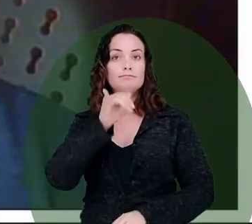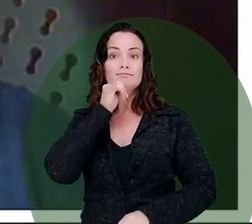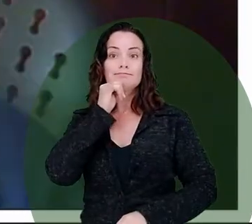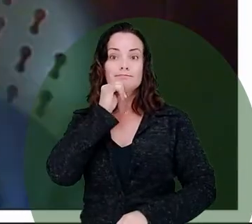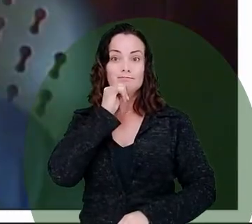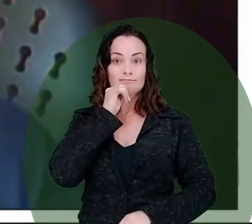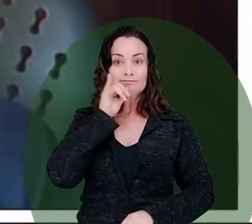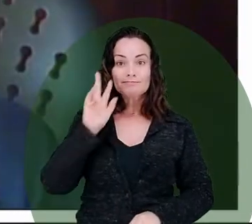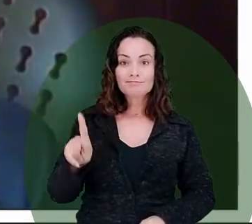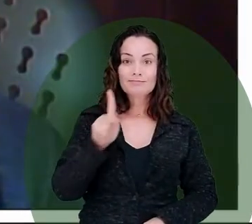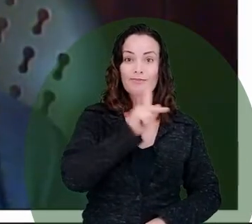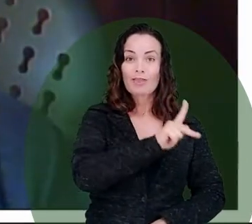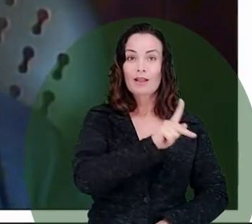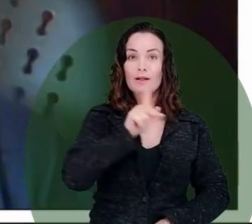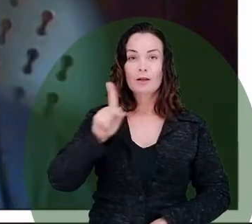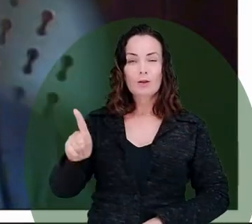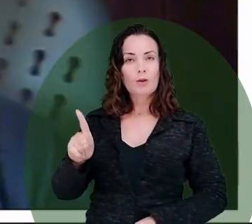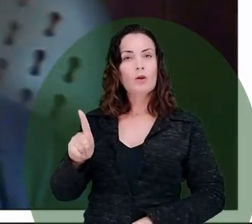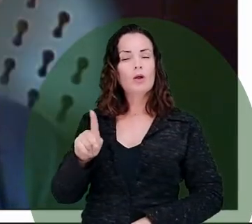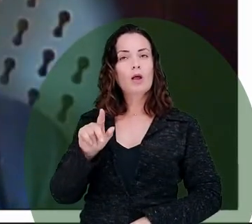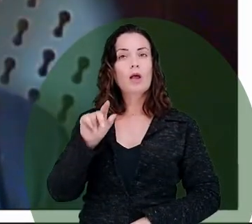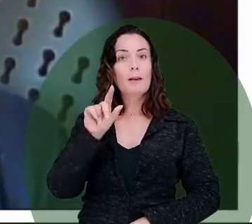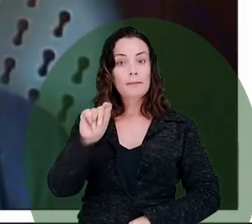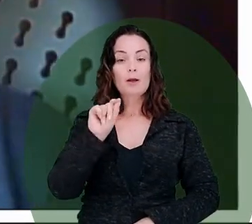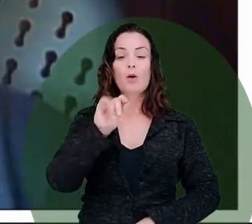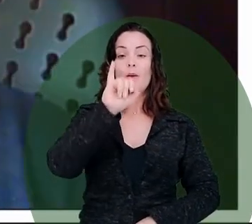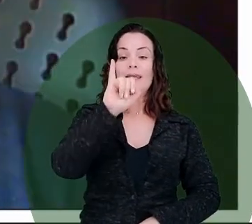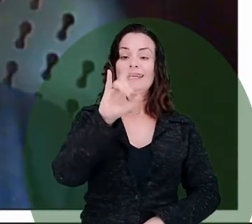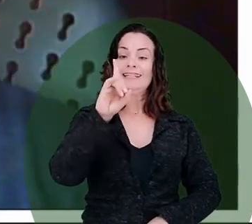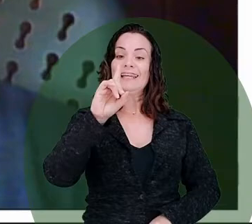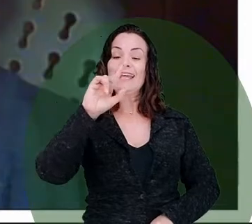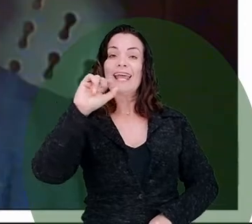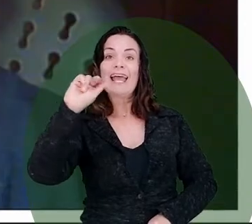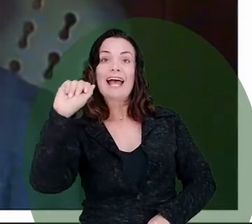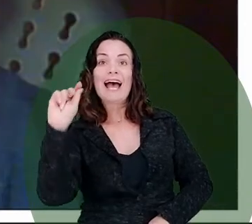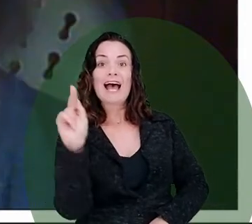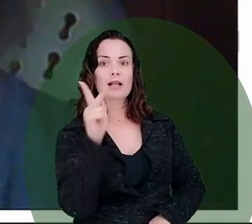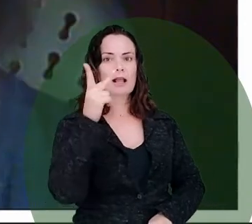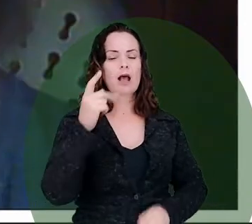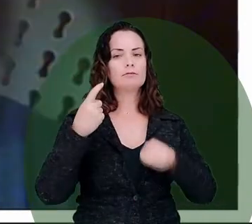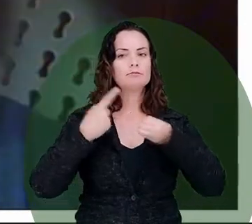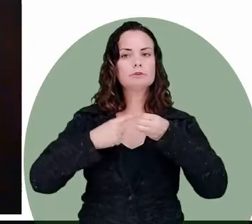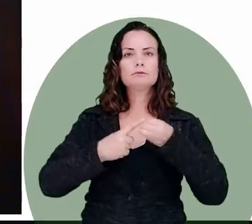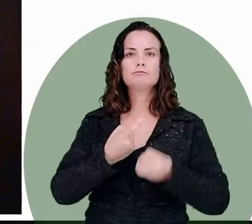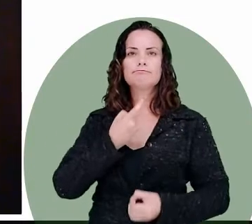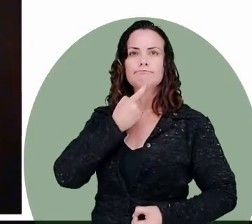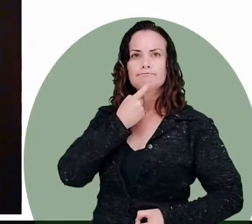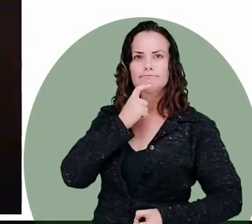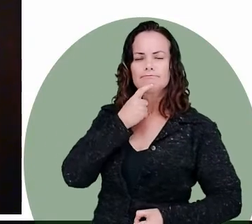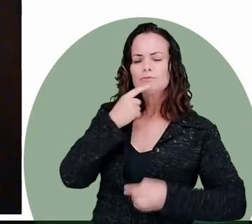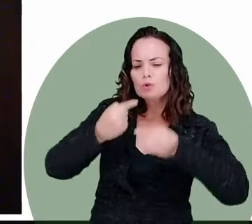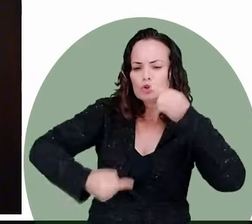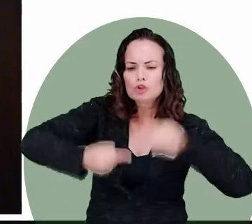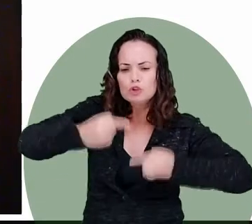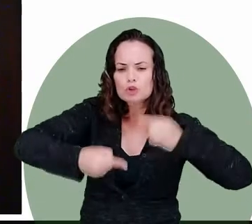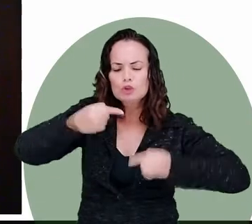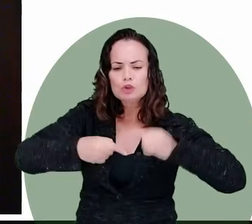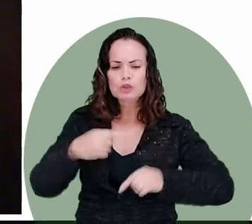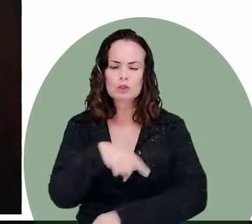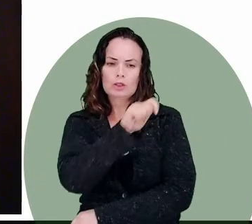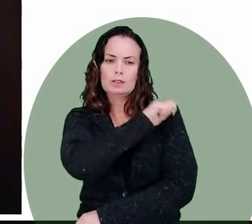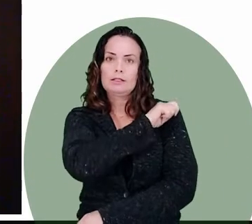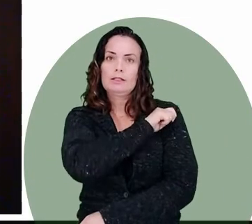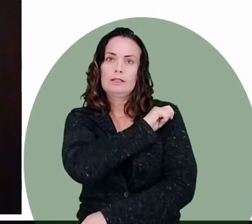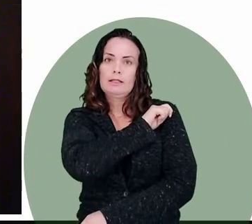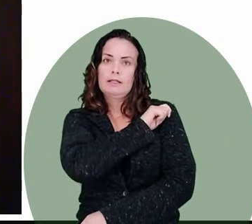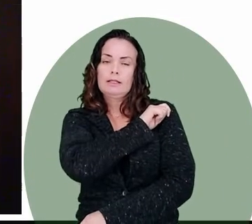uma professora pegou o IDH de Campinas, ela discutiu com os alunos,